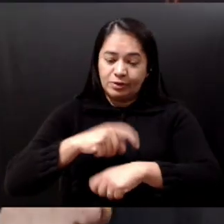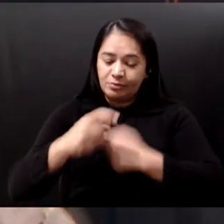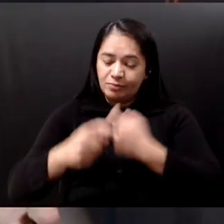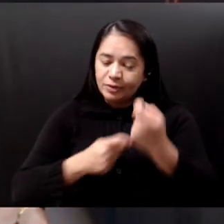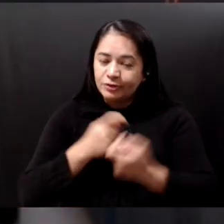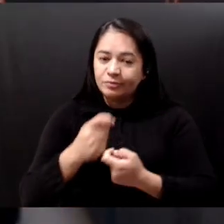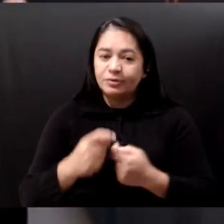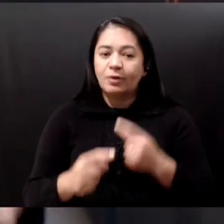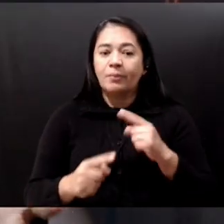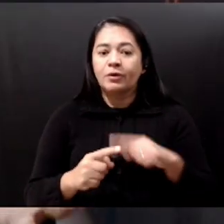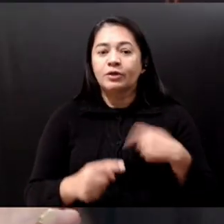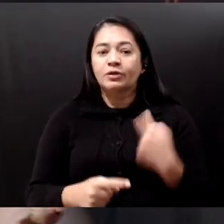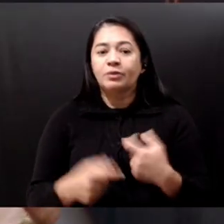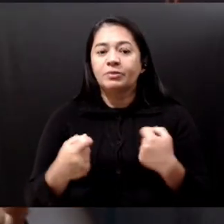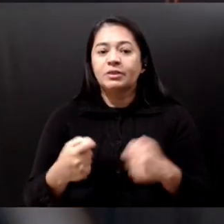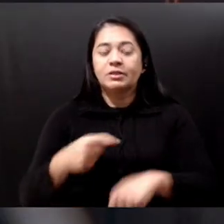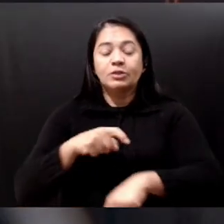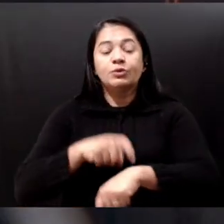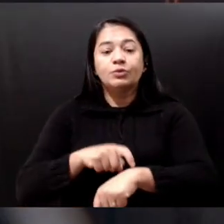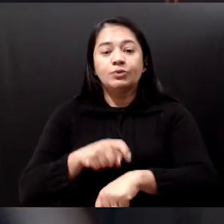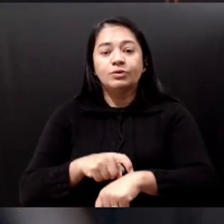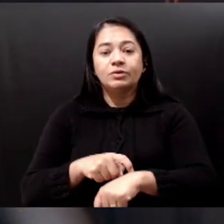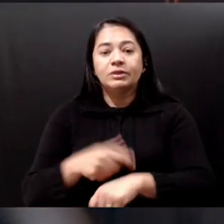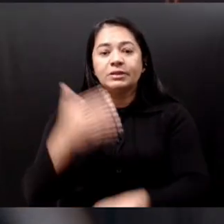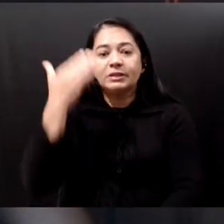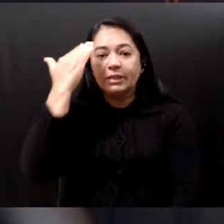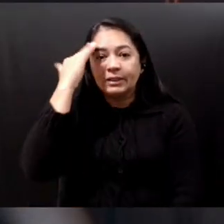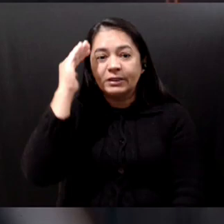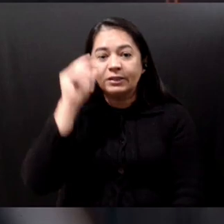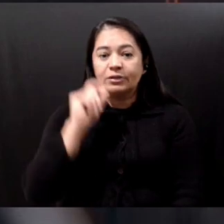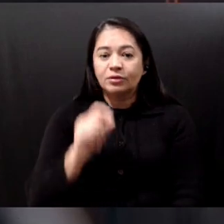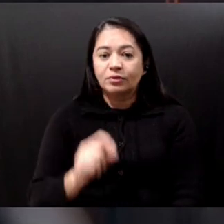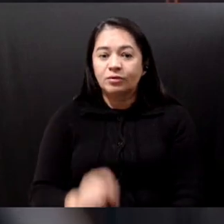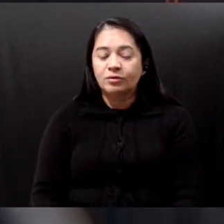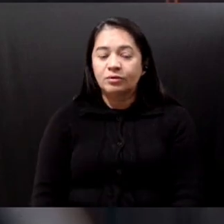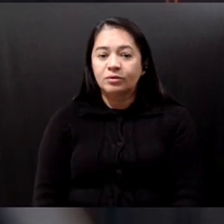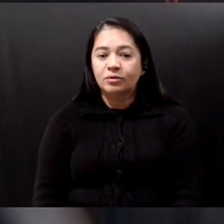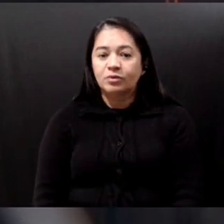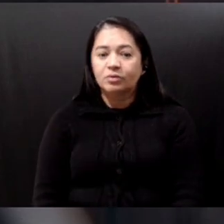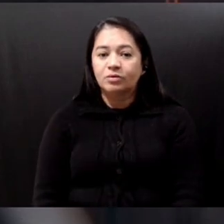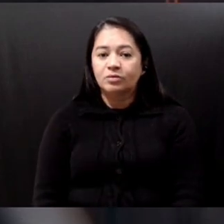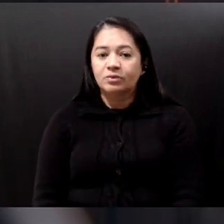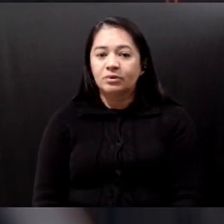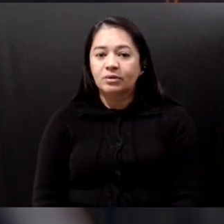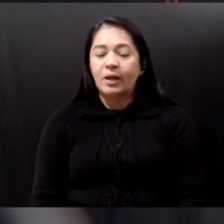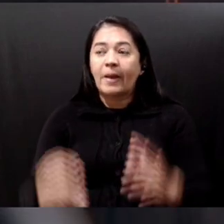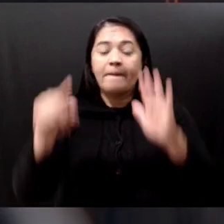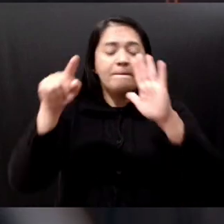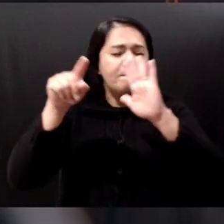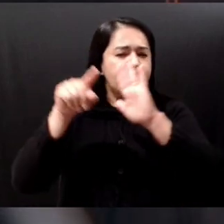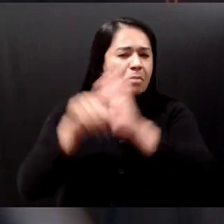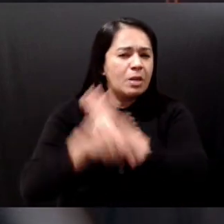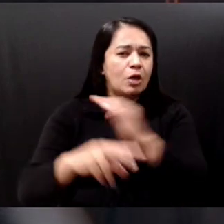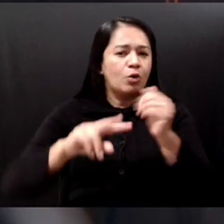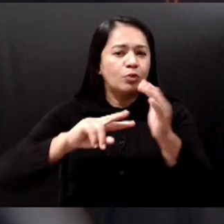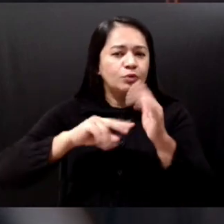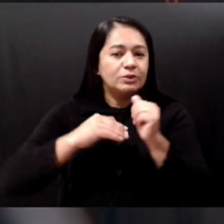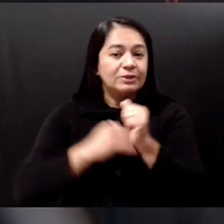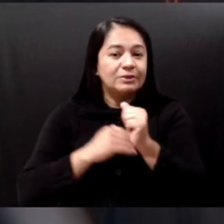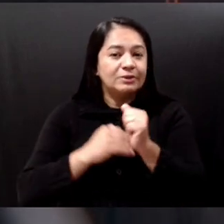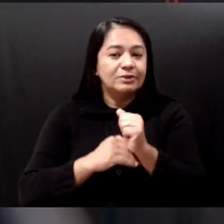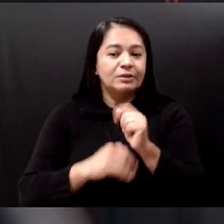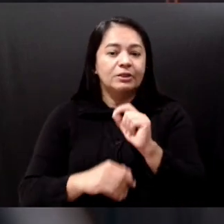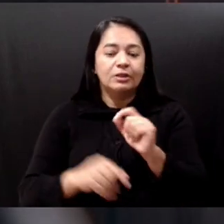para o tempo e entender assim: onde é a pergunta-chave para o empreendedor, para o pequeno empreendedor é